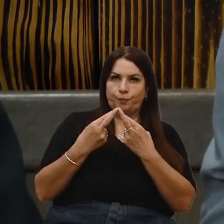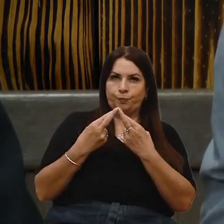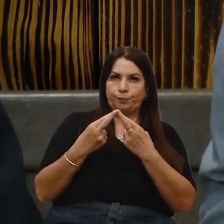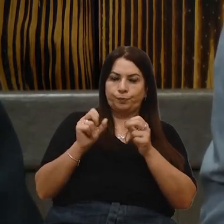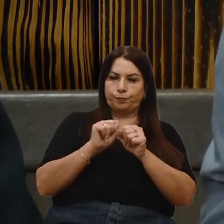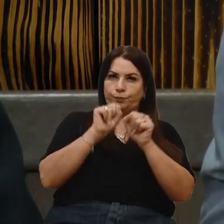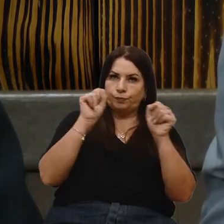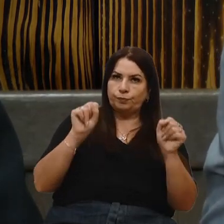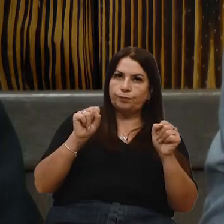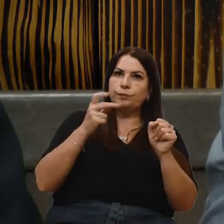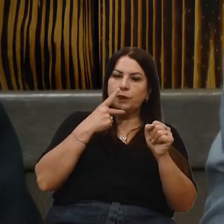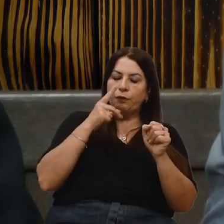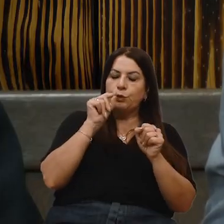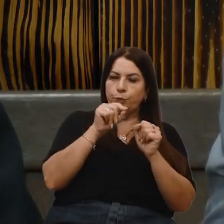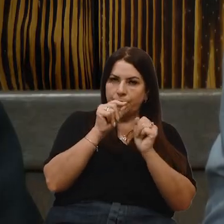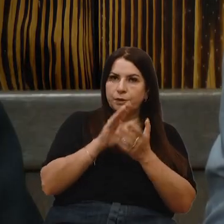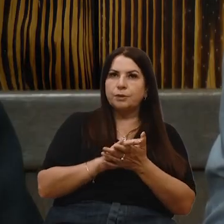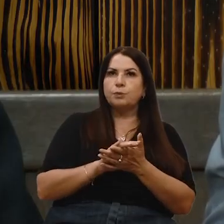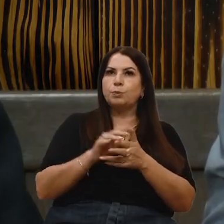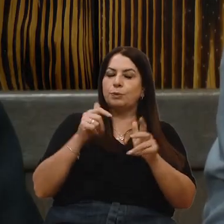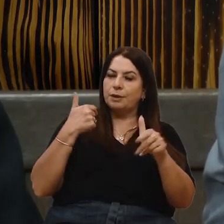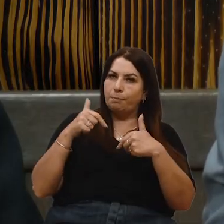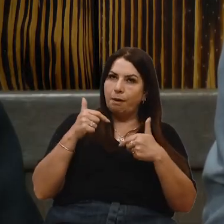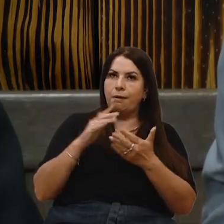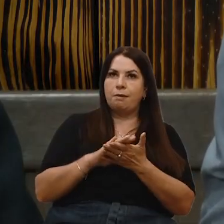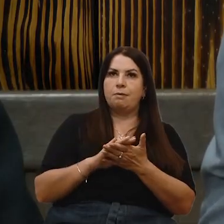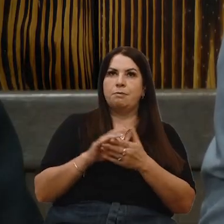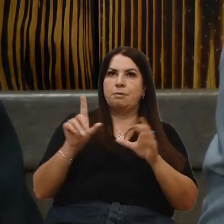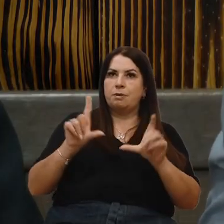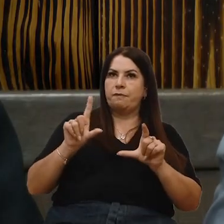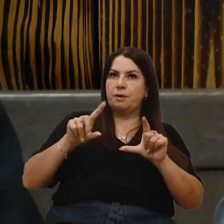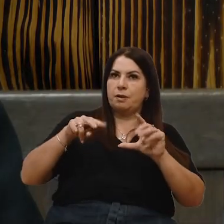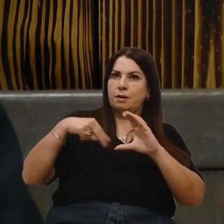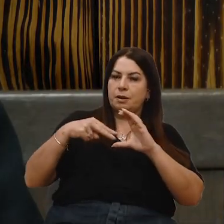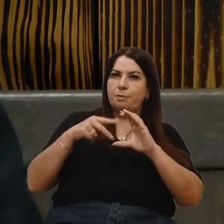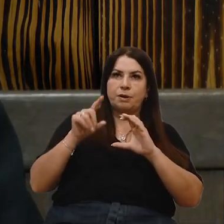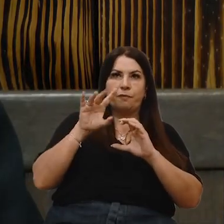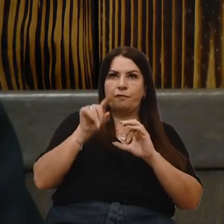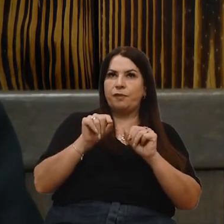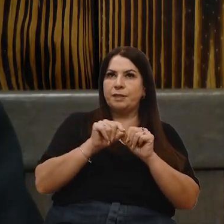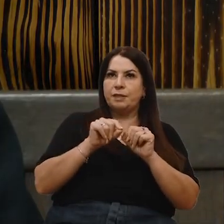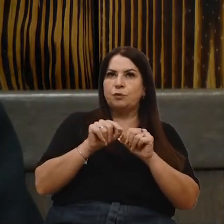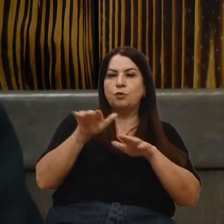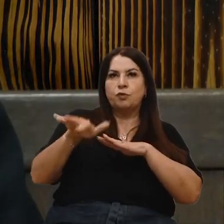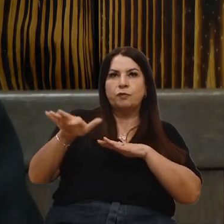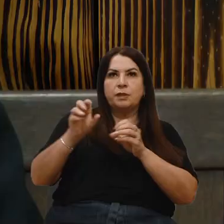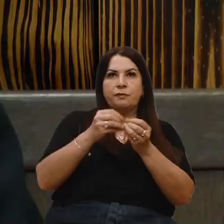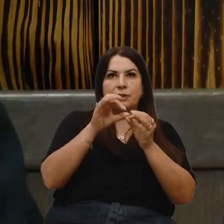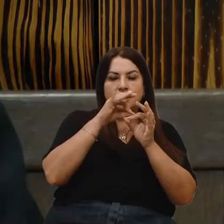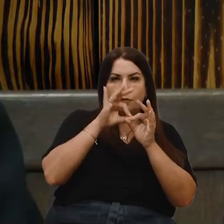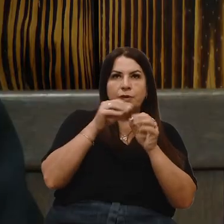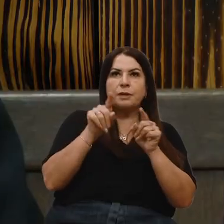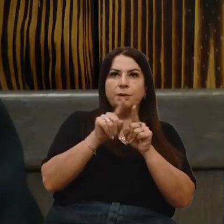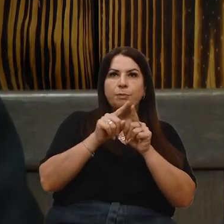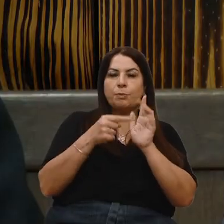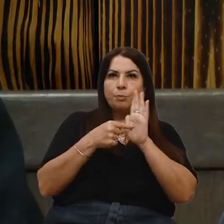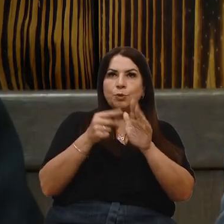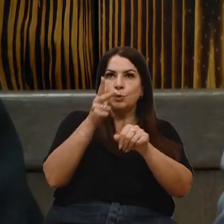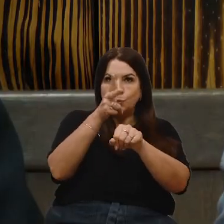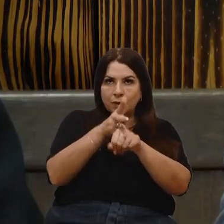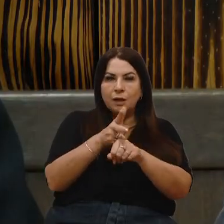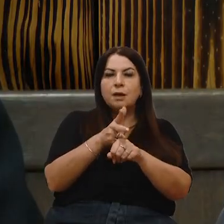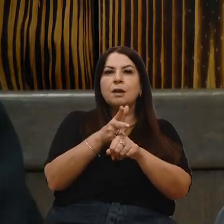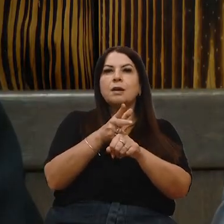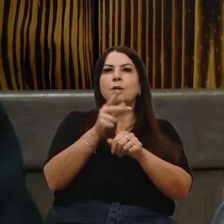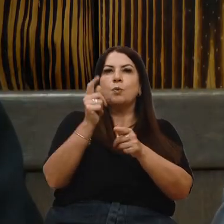sessão da manhã, a gente comentou sobre isso, sobre o trabalho que a TV Câmara vai fazer, não só no desfile da Festa da Uva esse final de semana, mas também vai